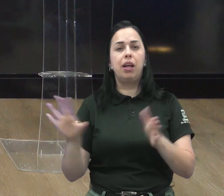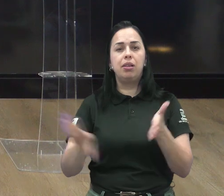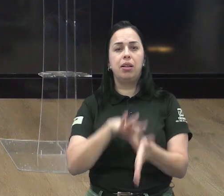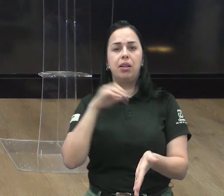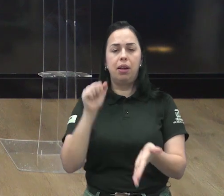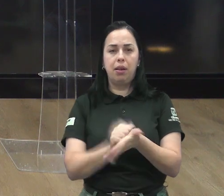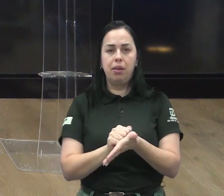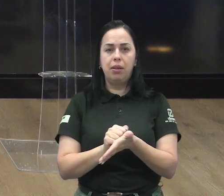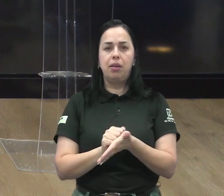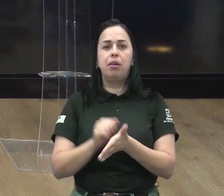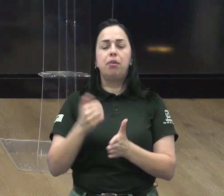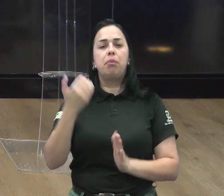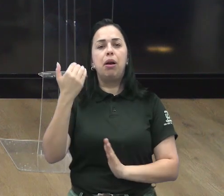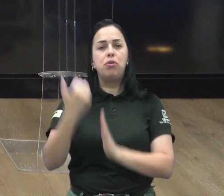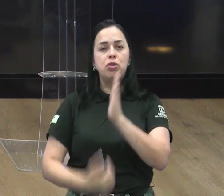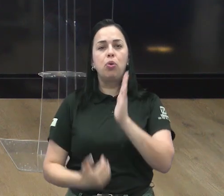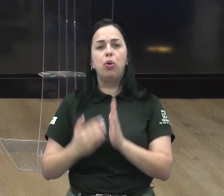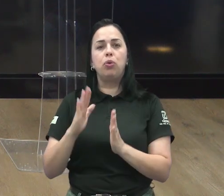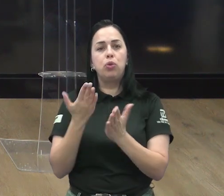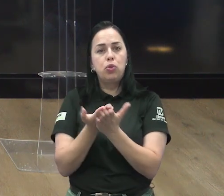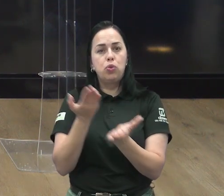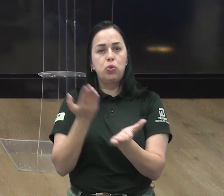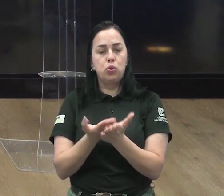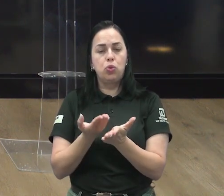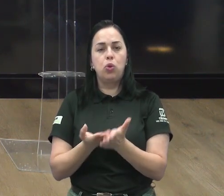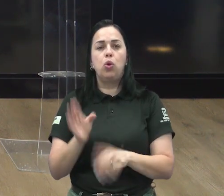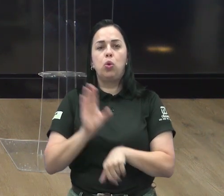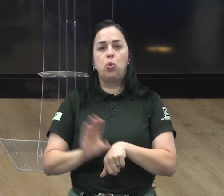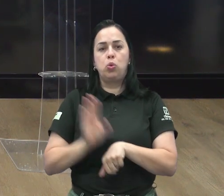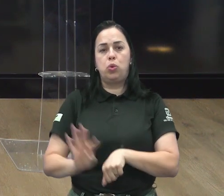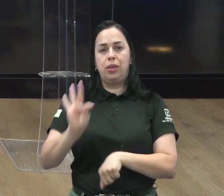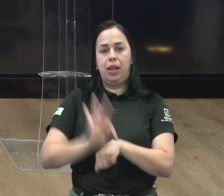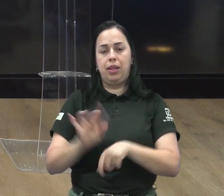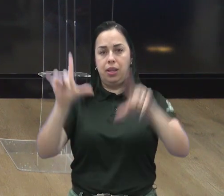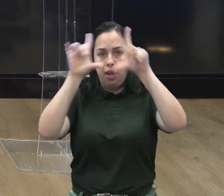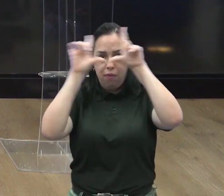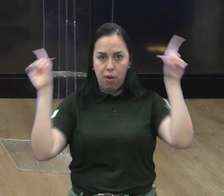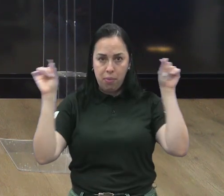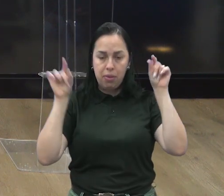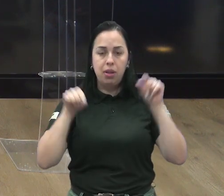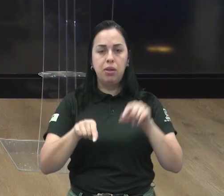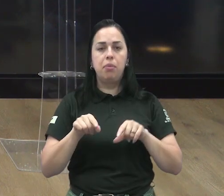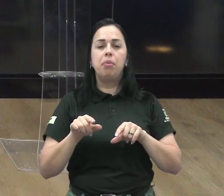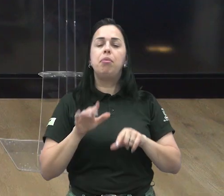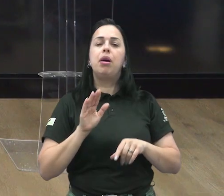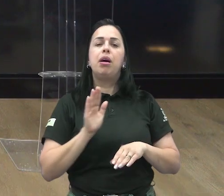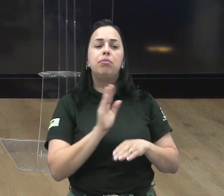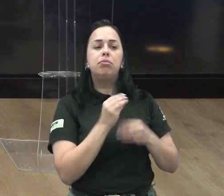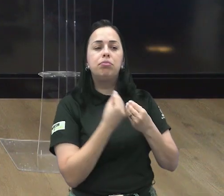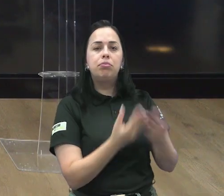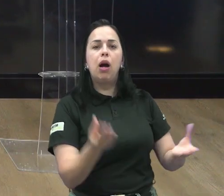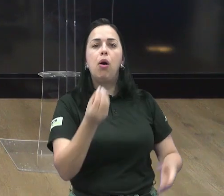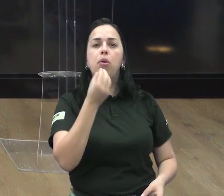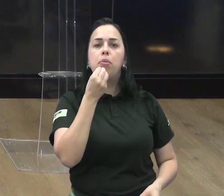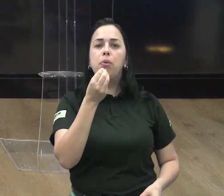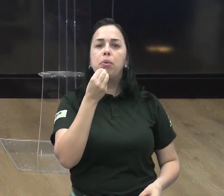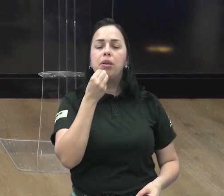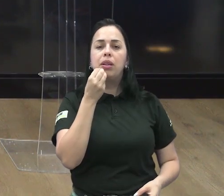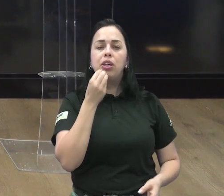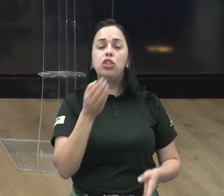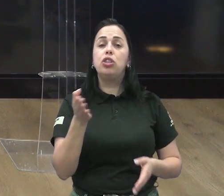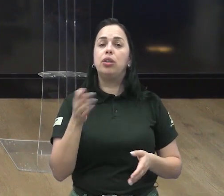está com inscrições abertas para a Bolsa Social do curso técnico em enfermagem. A iniciativa oferece oportunidade de